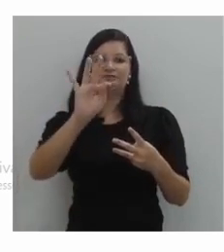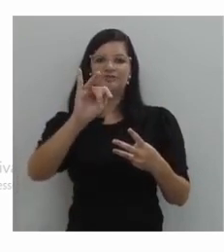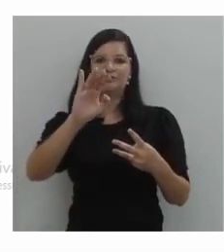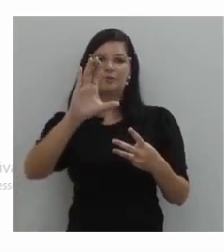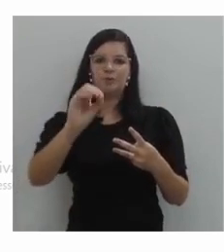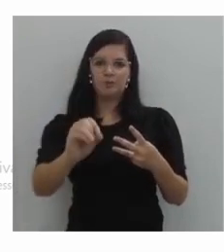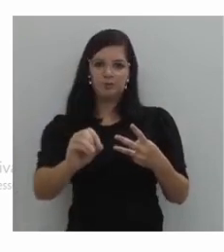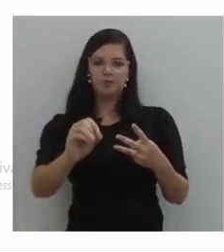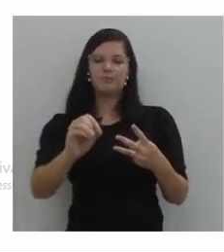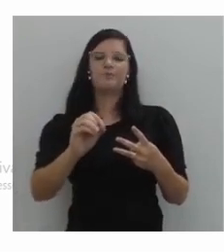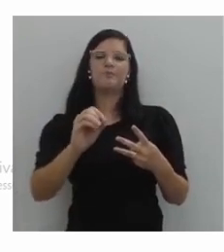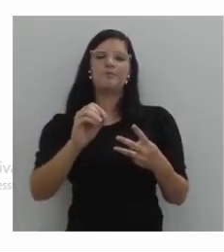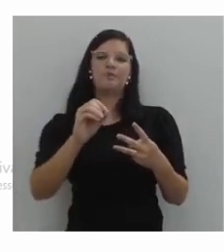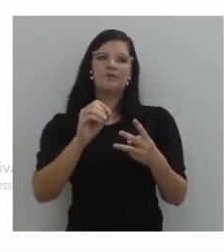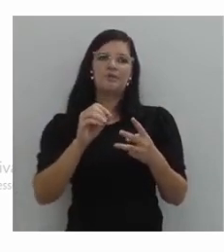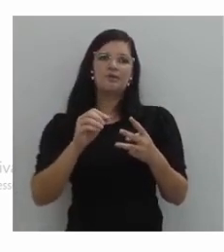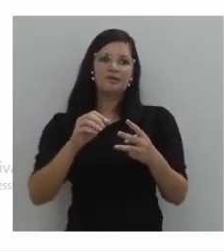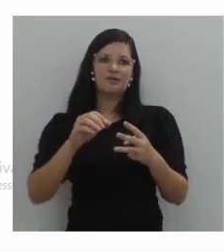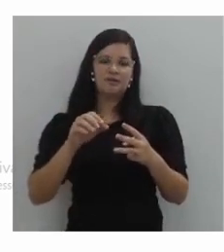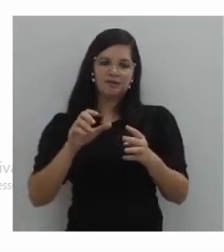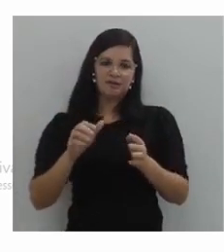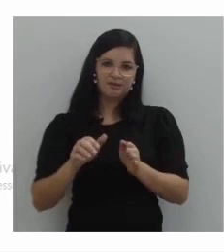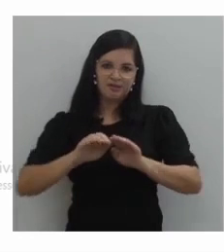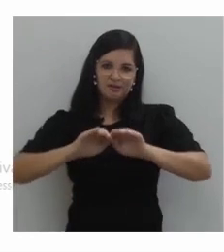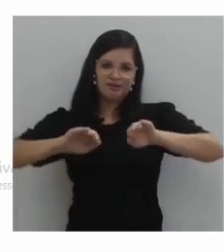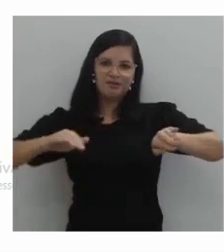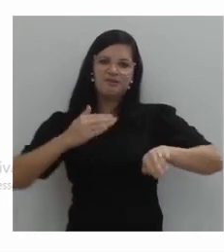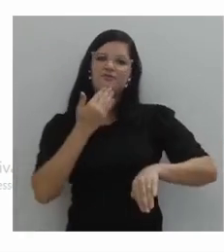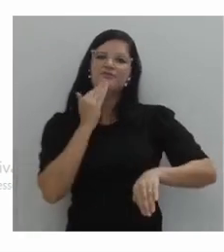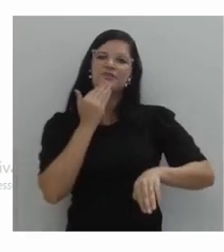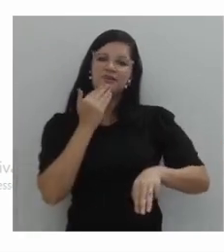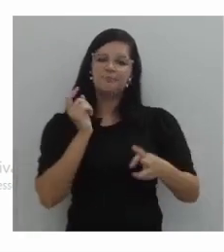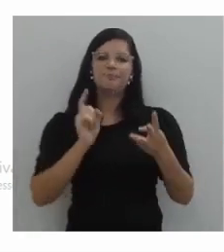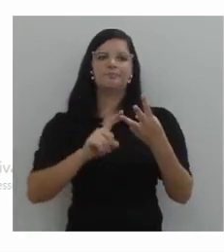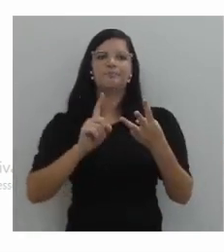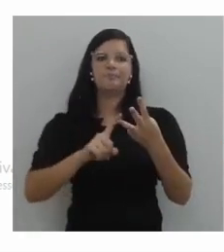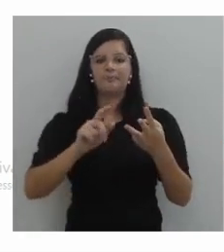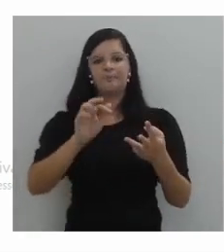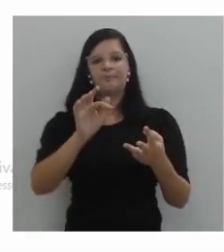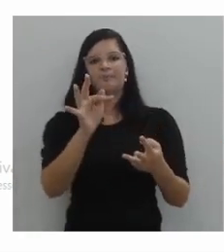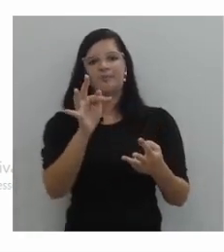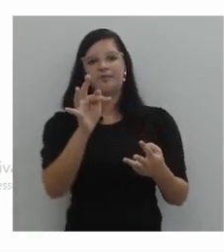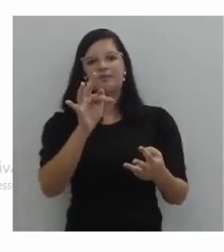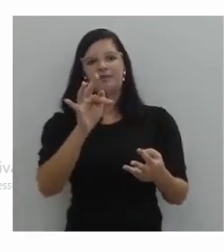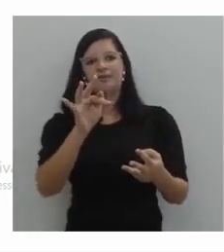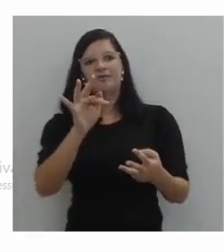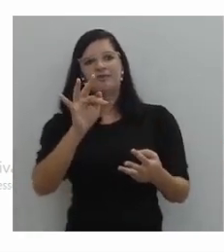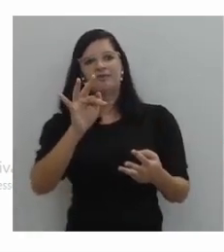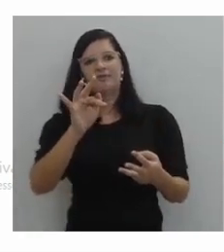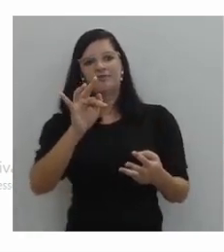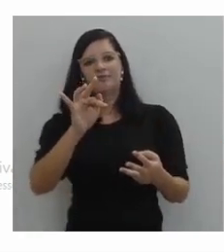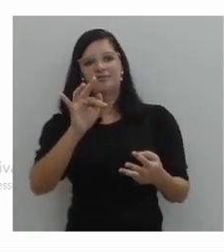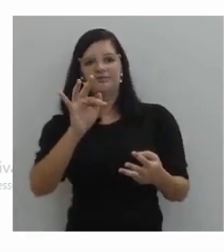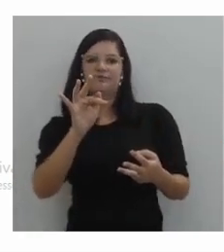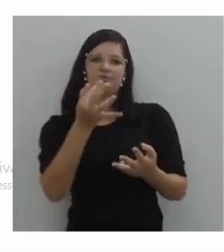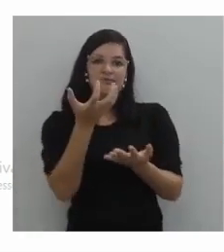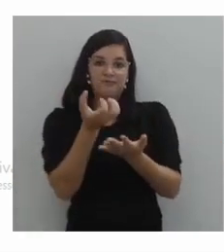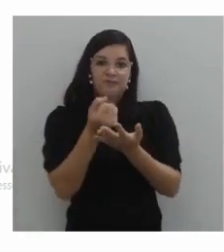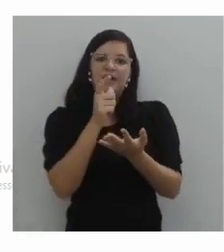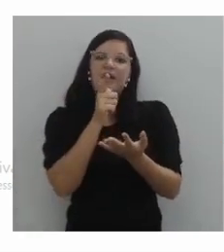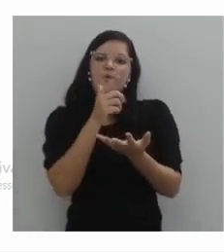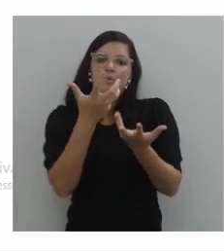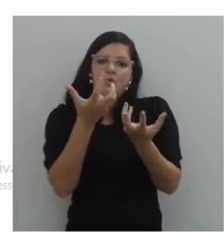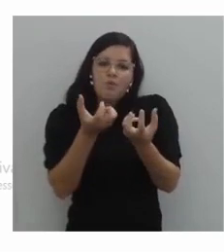ser cástico, tá? Que são aquelas falhas maiores que a gente conversou, e tem também a questão de